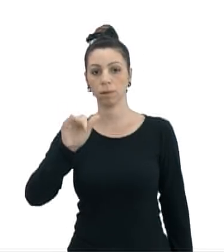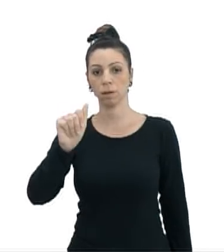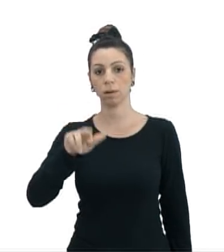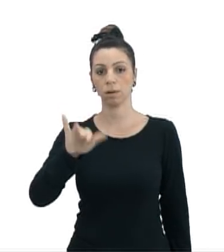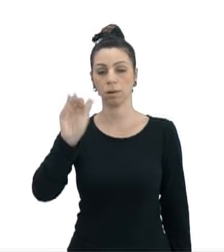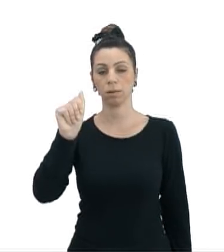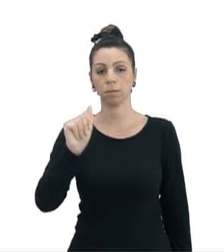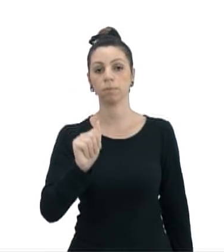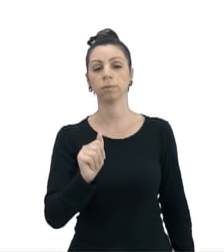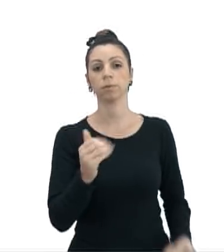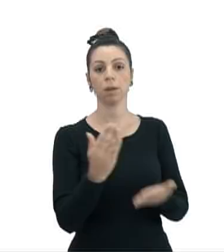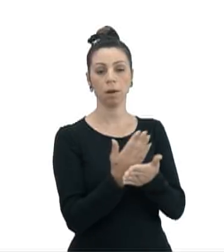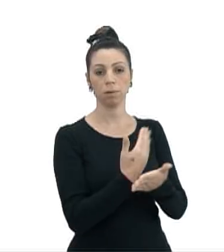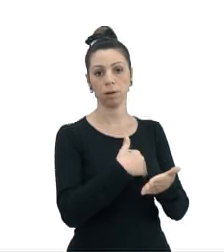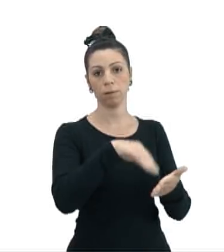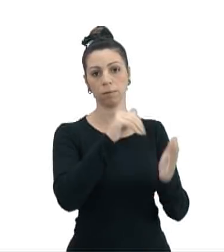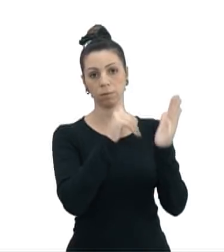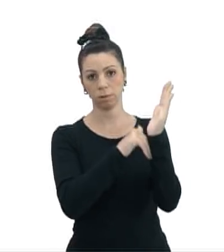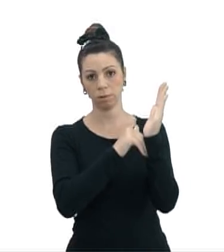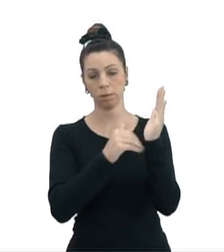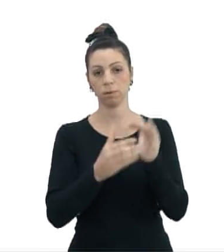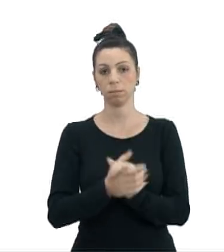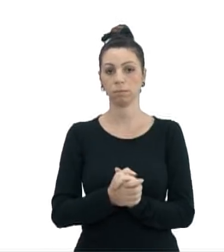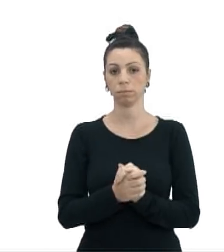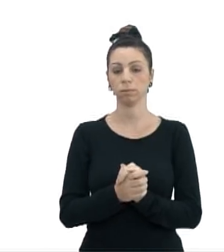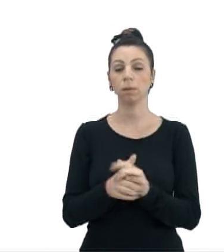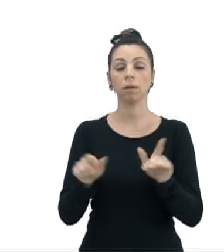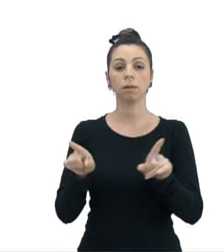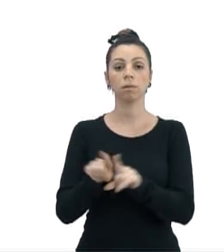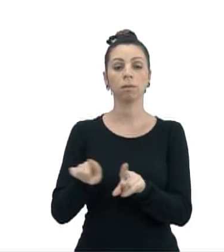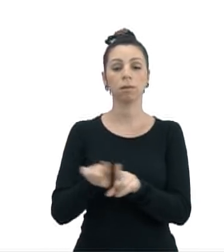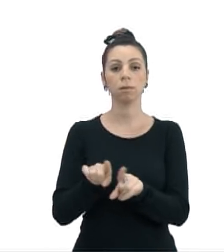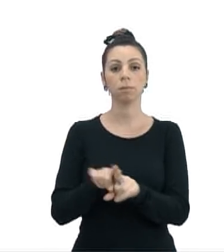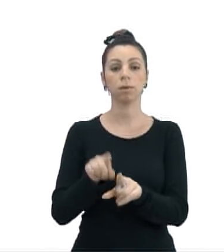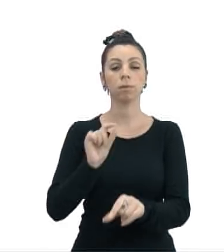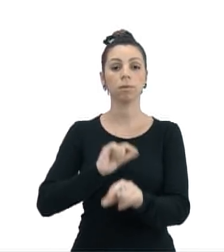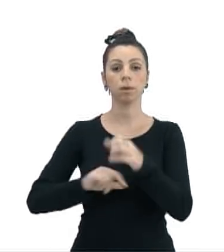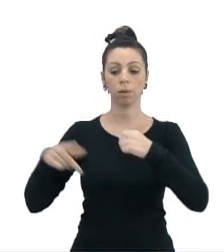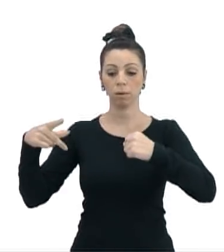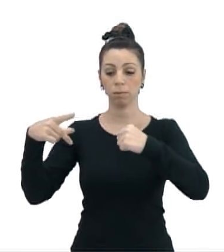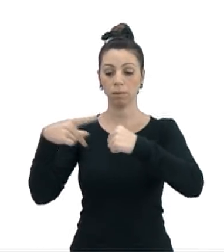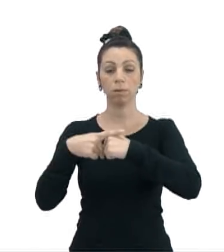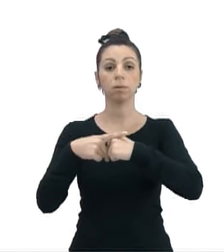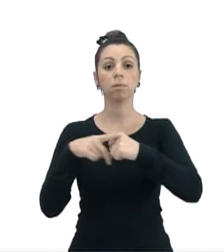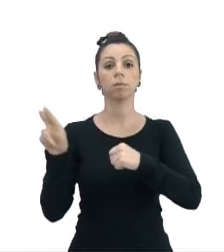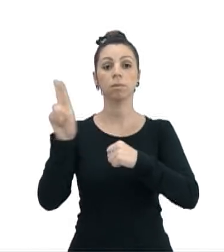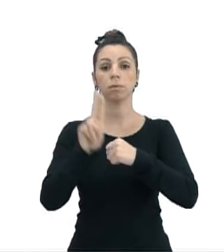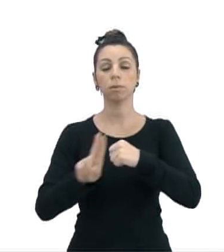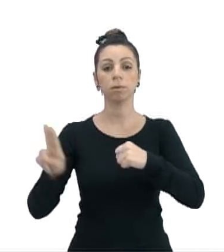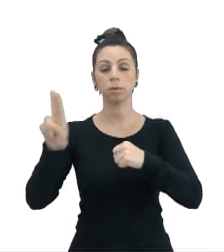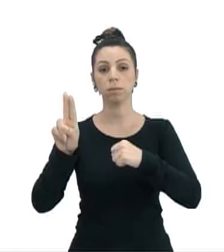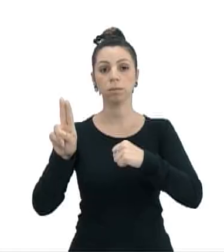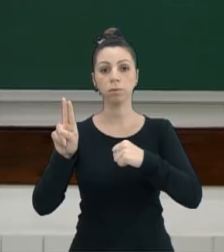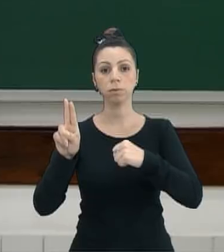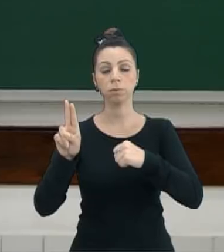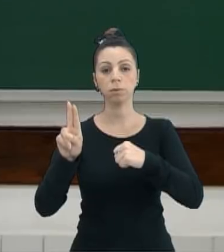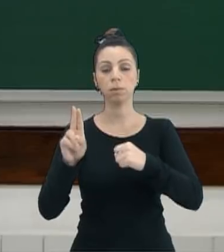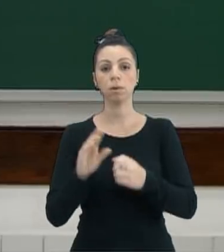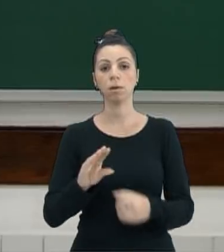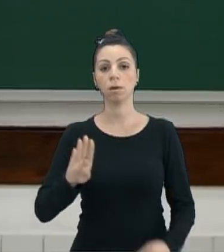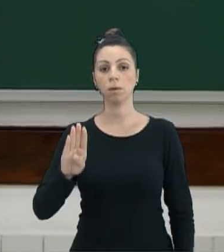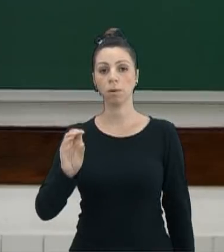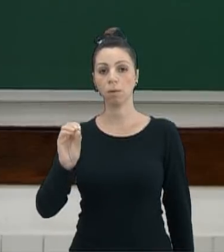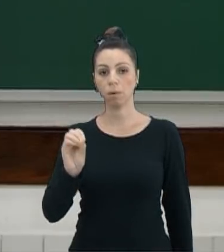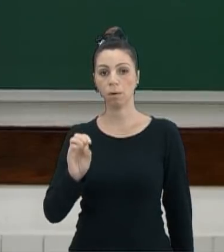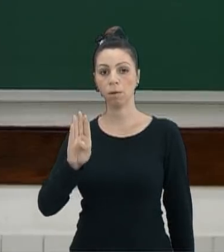esse é o nosso objetivo, e vamos também buscar reconhecer o emprego dos pronomes pessoais oblíquos. É